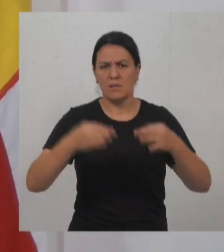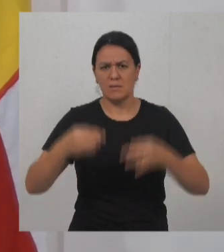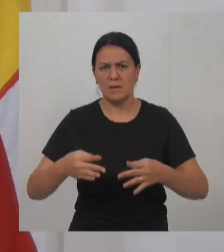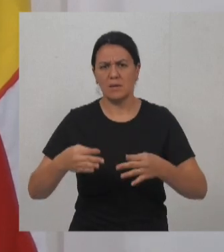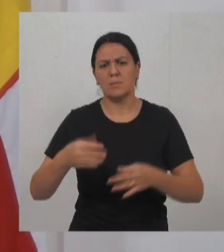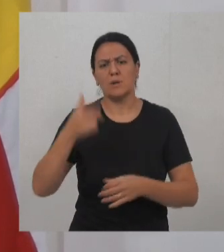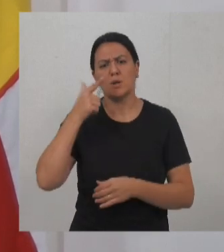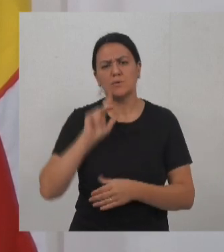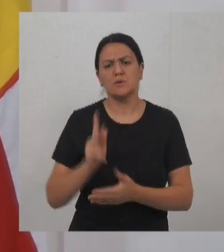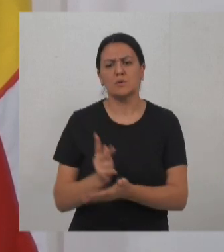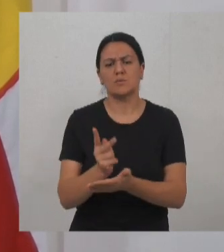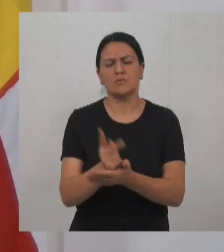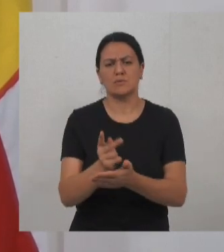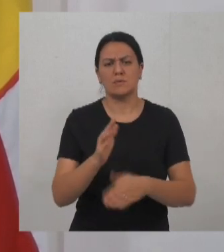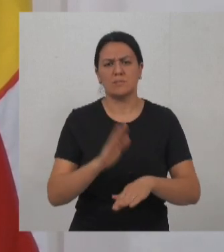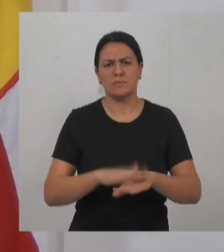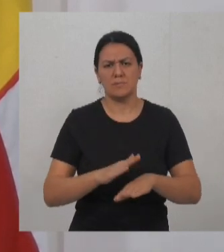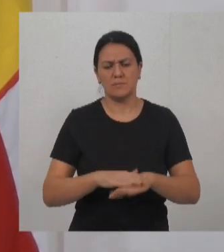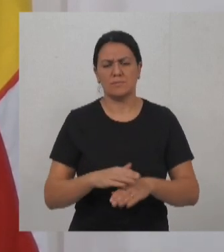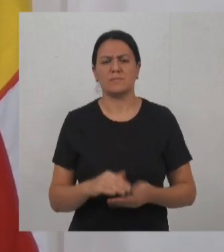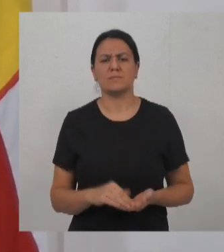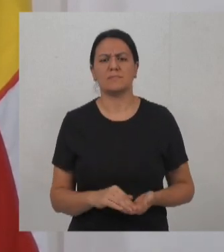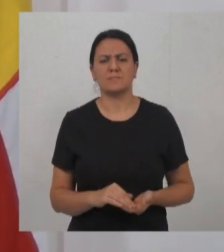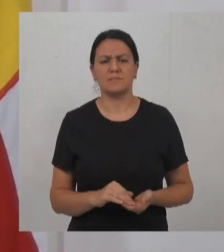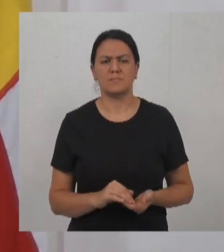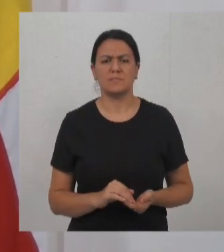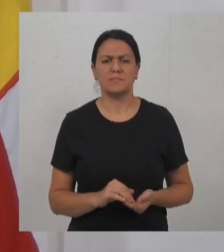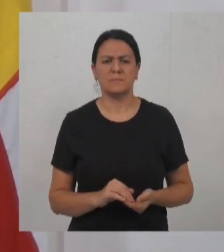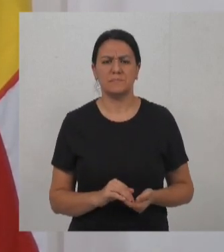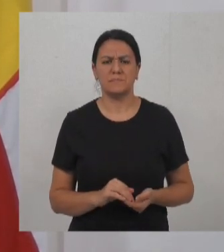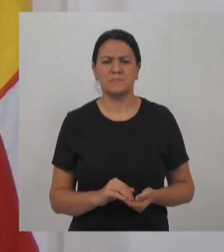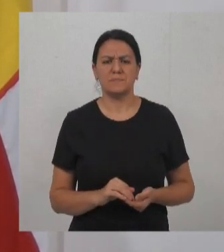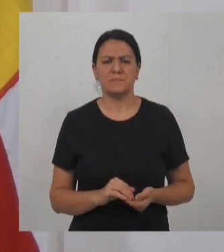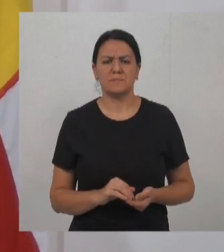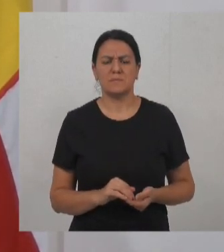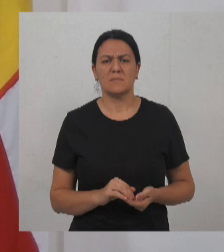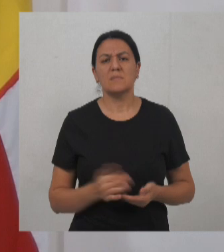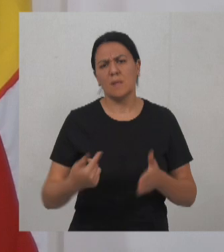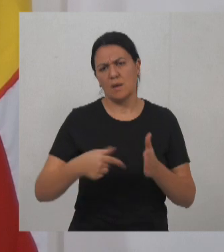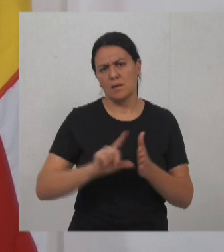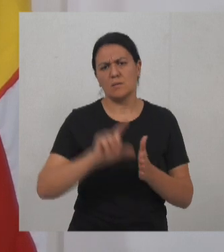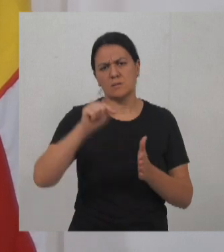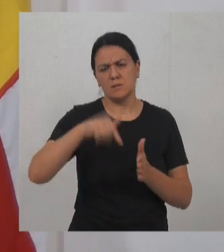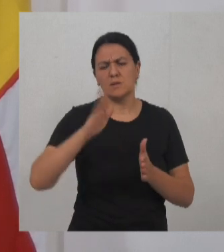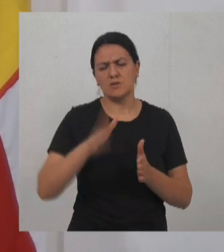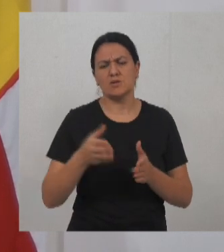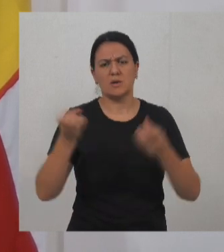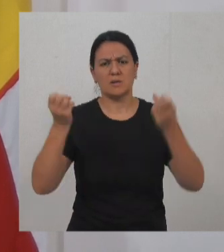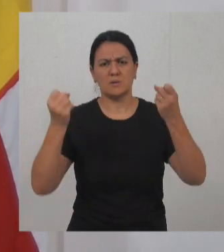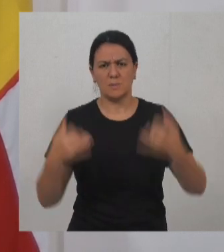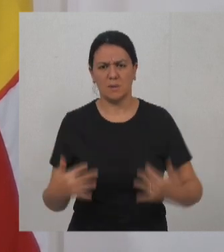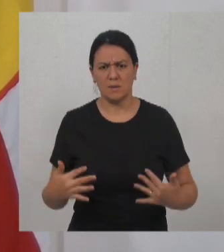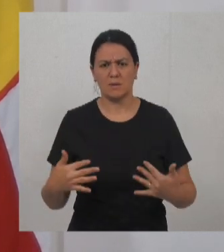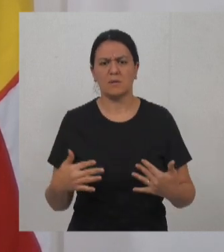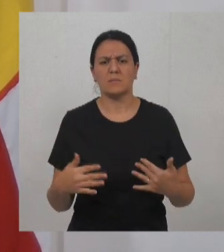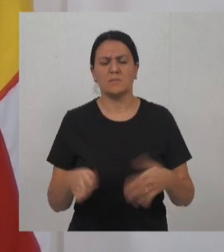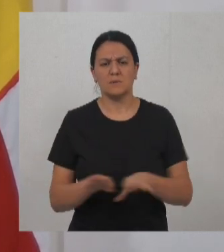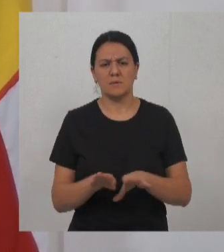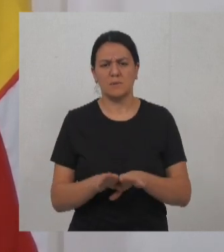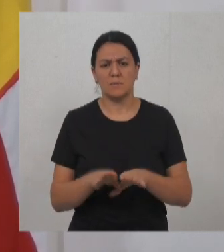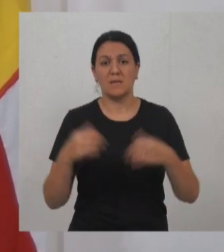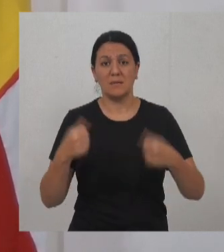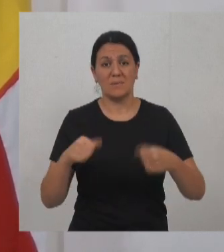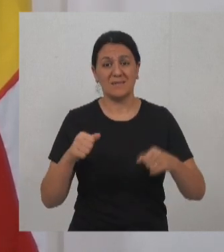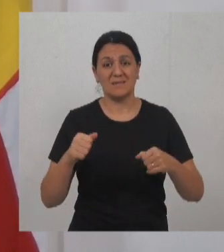certamente passaram pelo crivo. Dos suplentes, foi dito aqui da tribuna que ainda é necessário a prestação